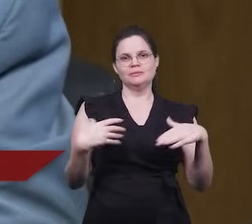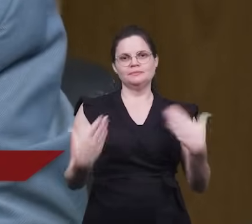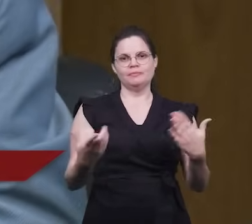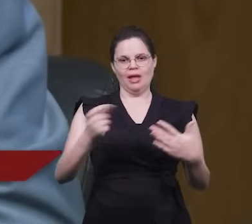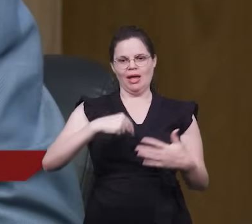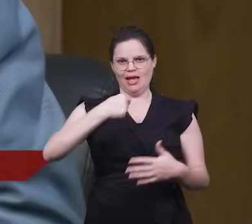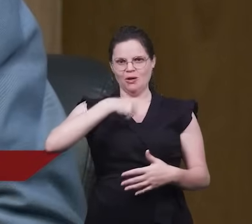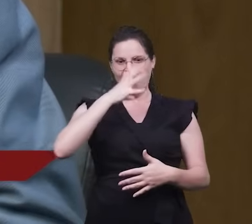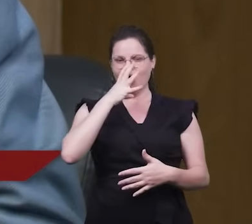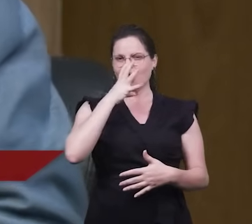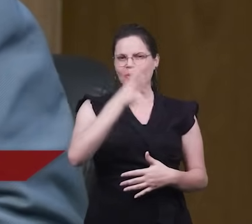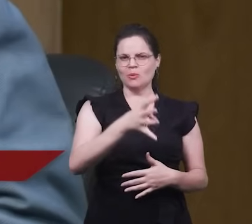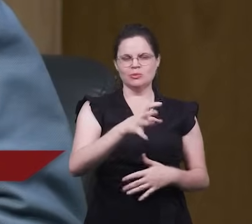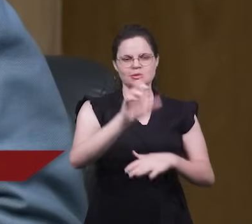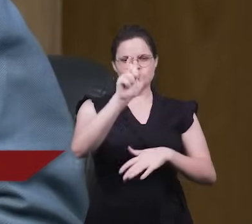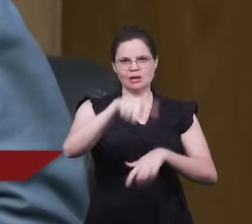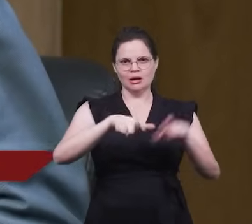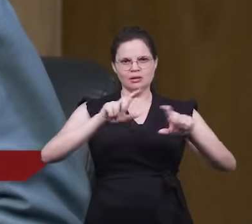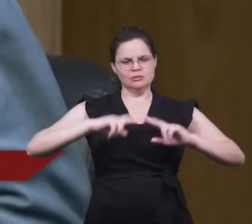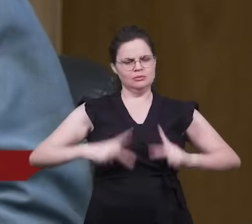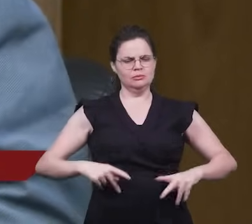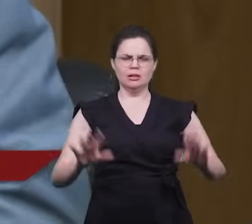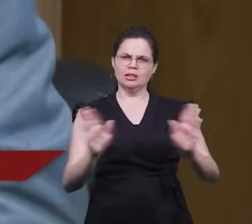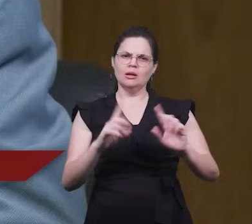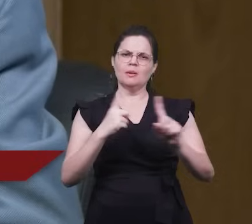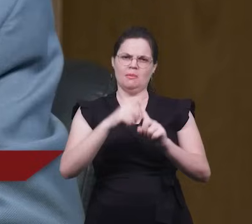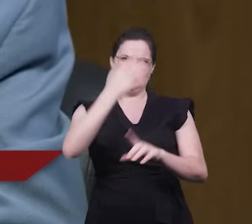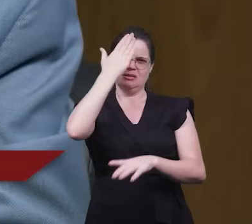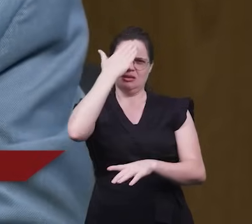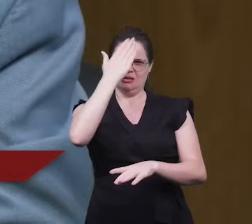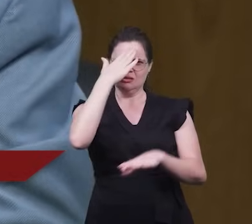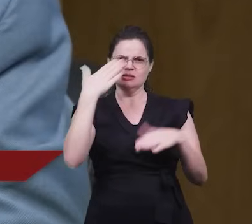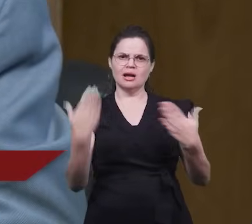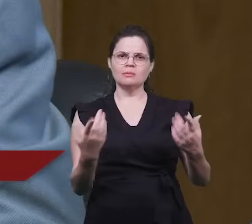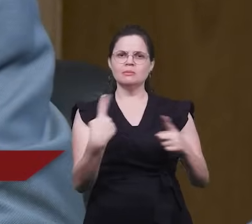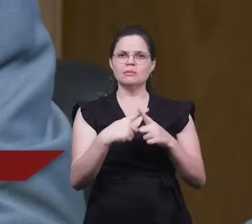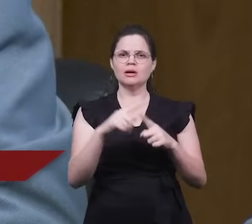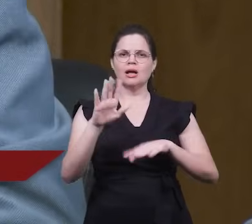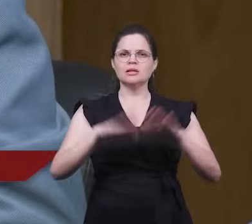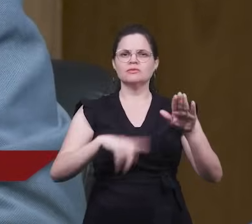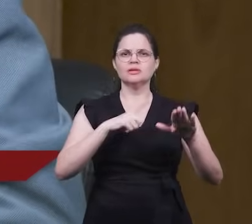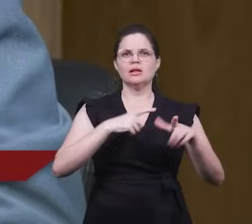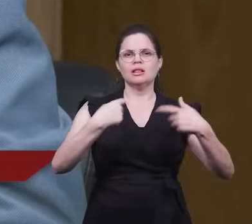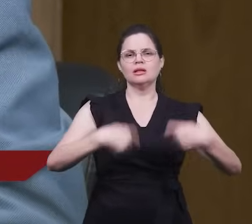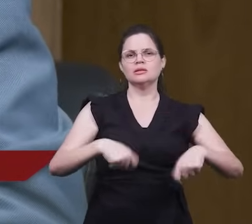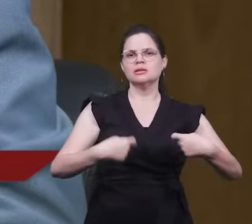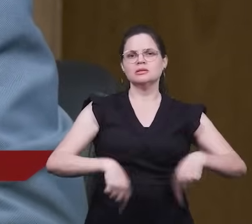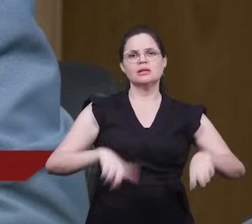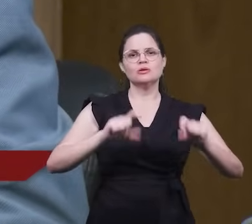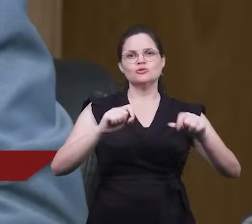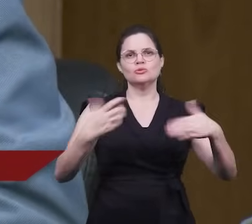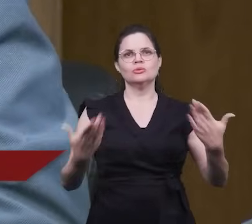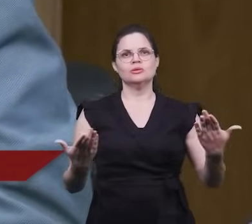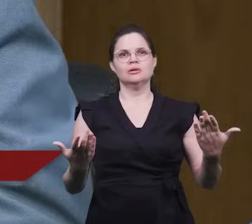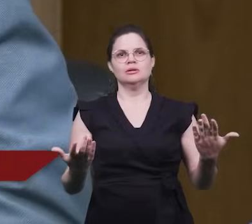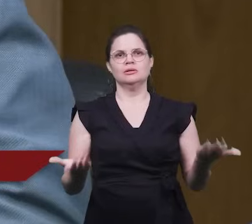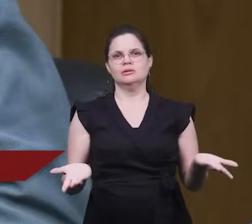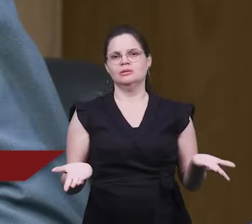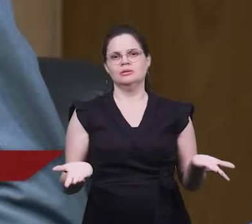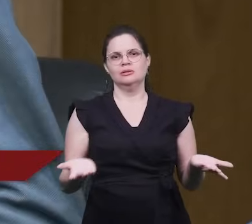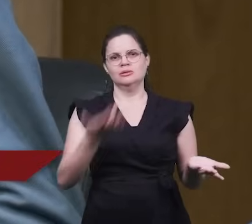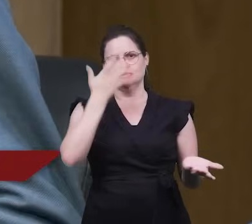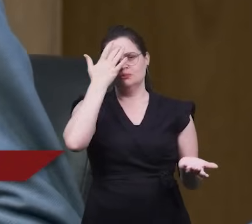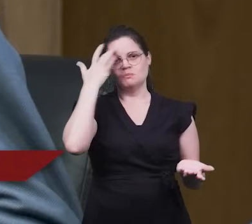uma acusação ao homem, mas é como que a necessidade do homem ir